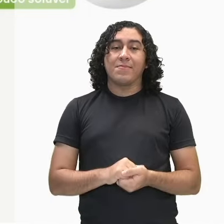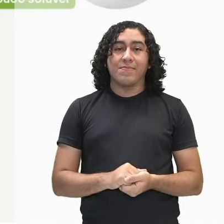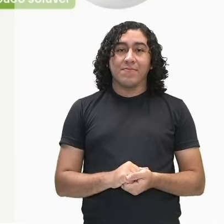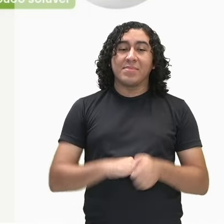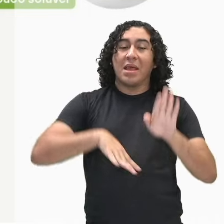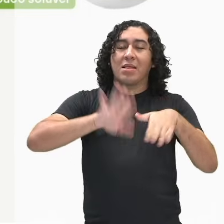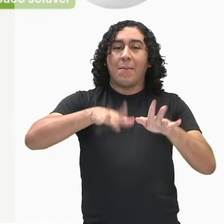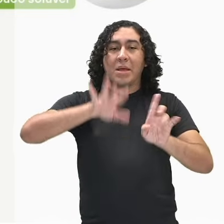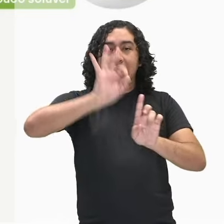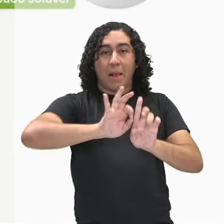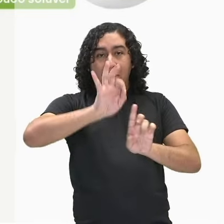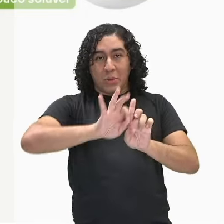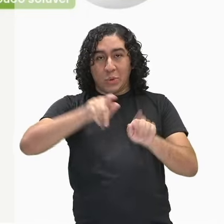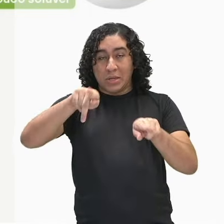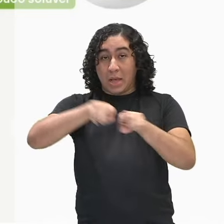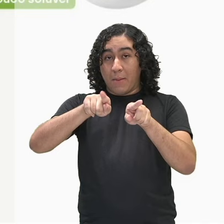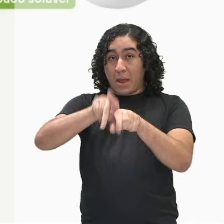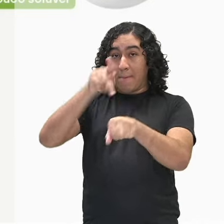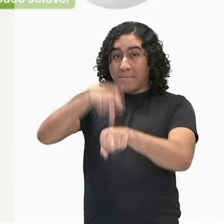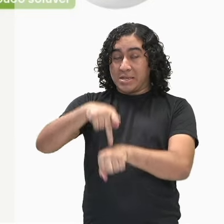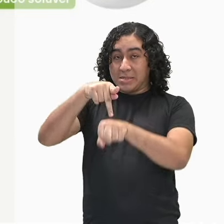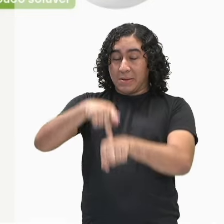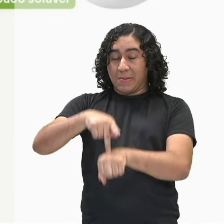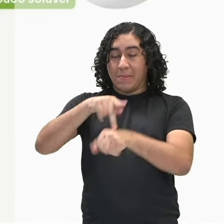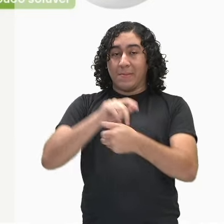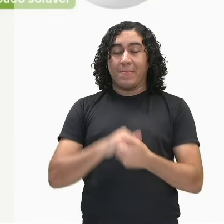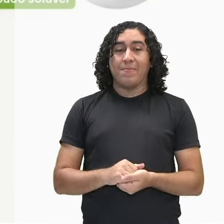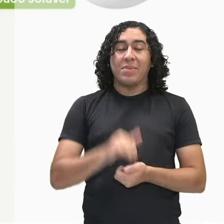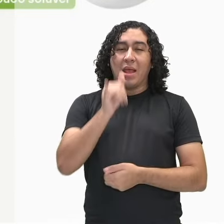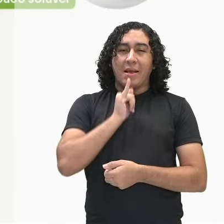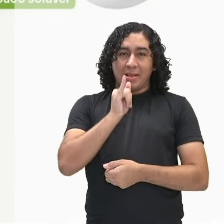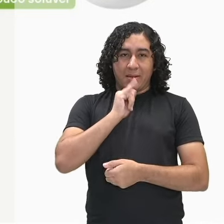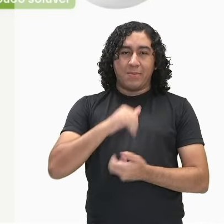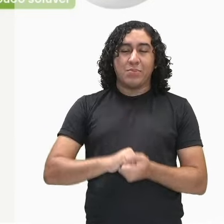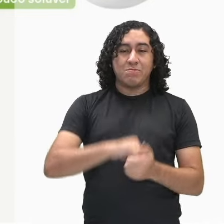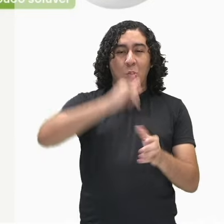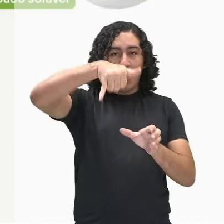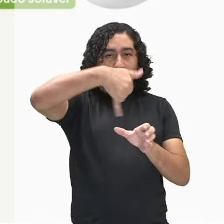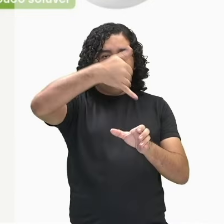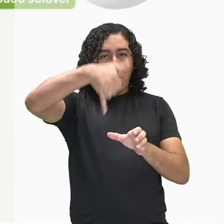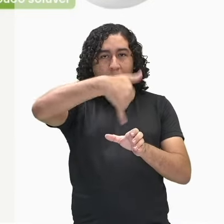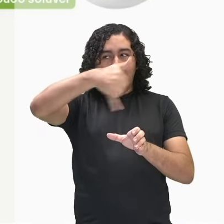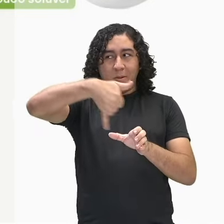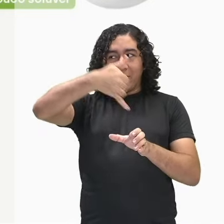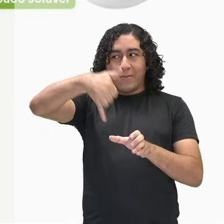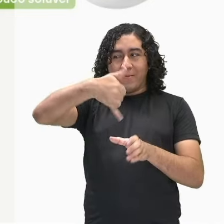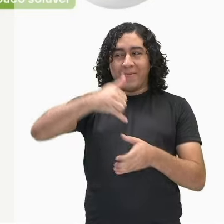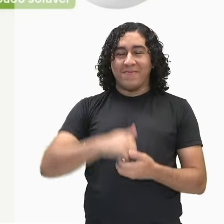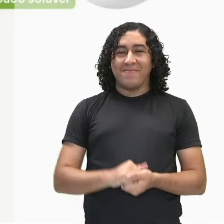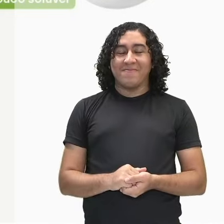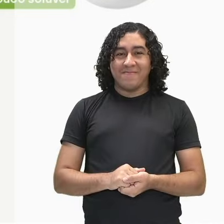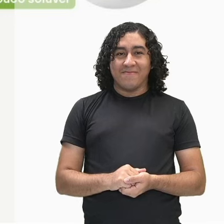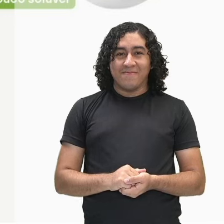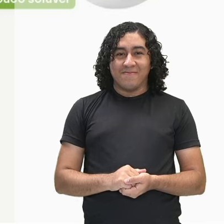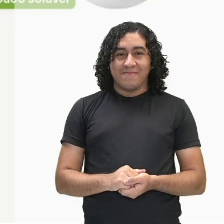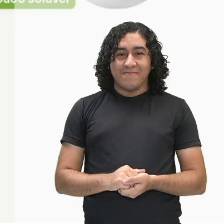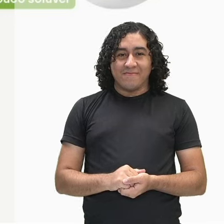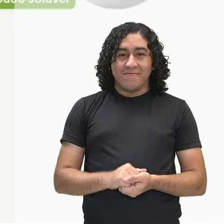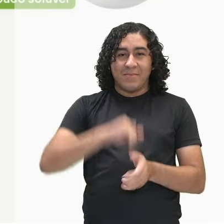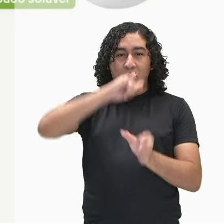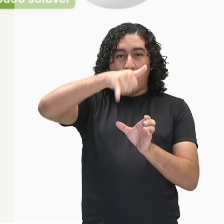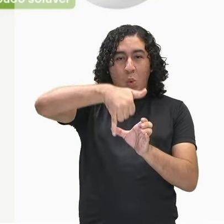de temperatura e pressão. Então aqui nós temos, por exemplo, o azeite, né? O azeite é um líquido miscível,